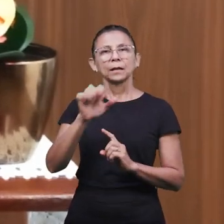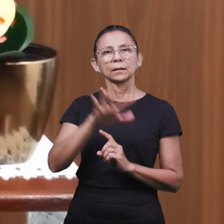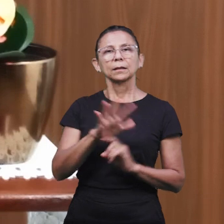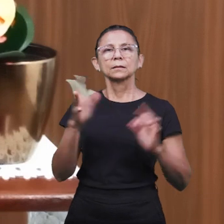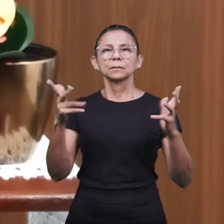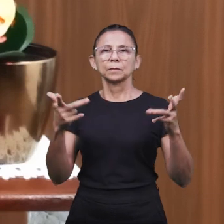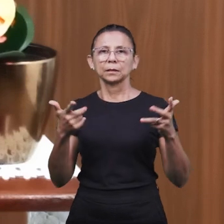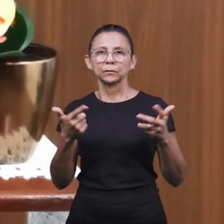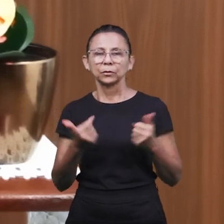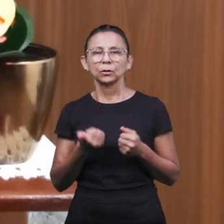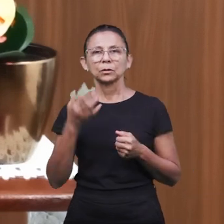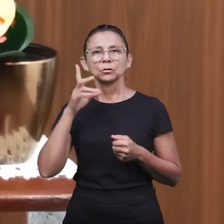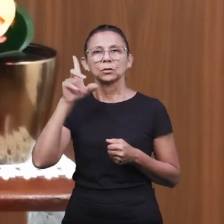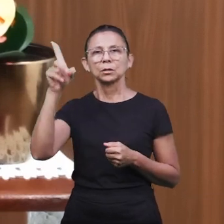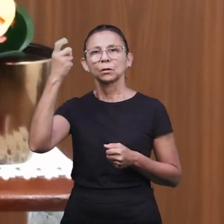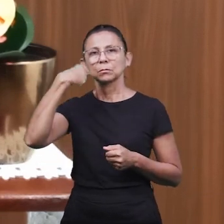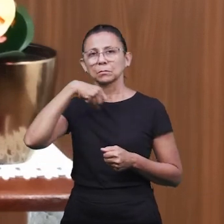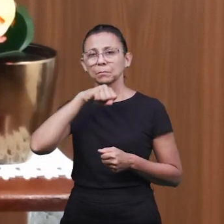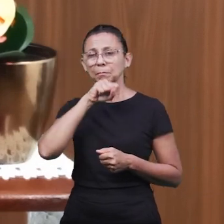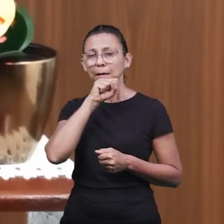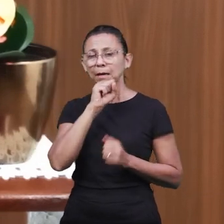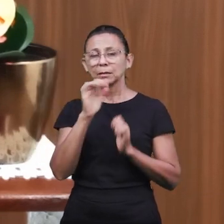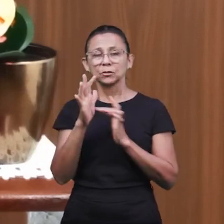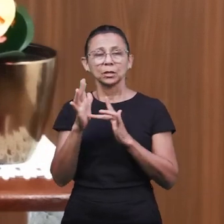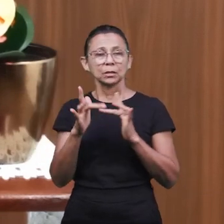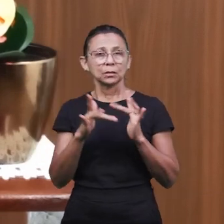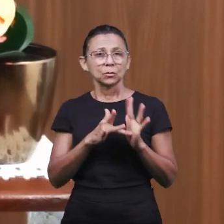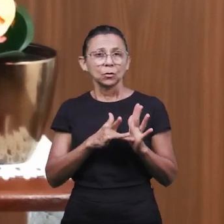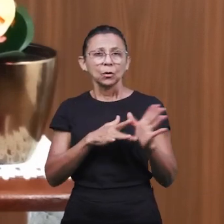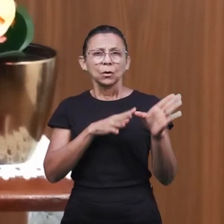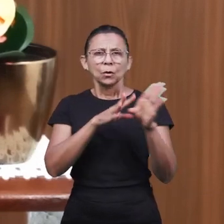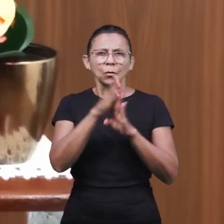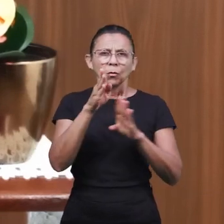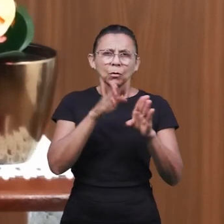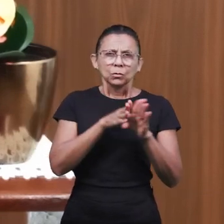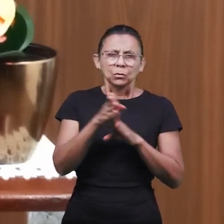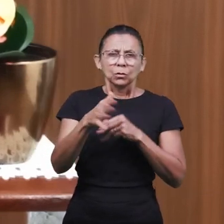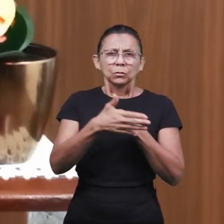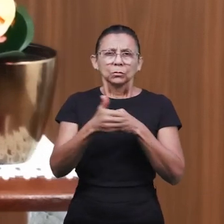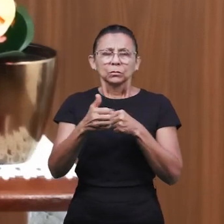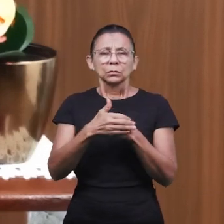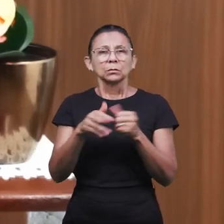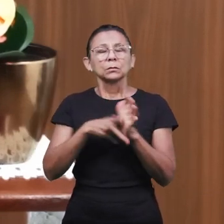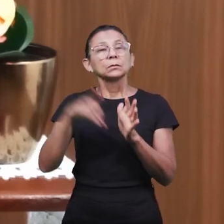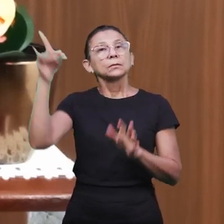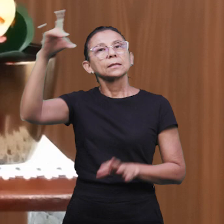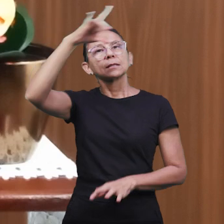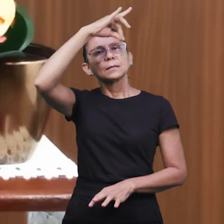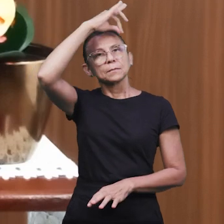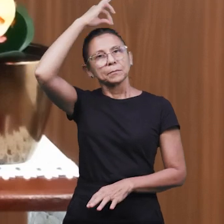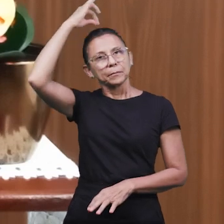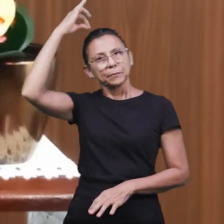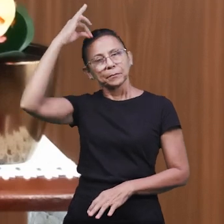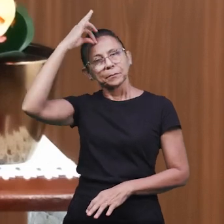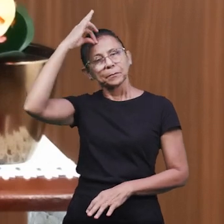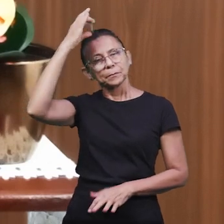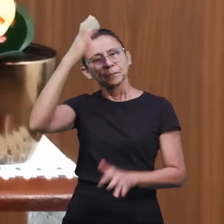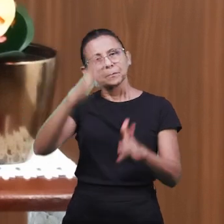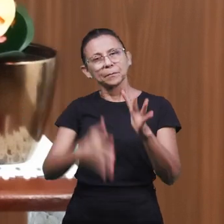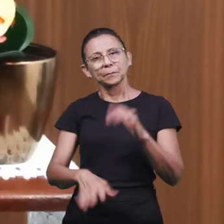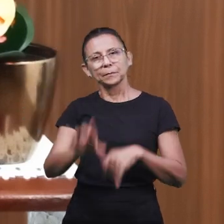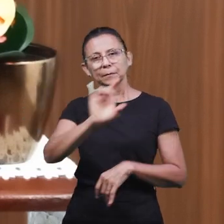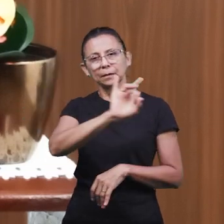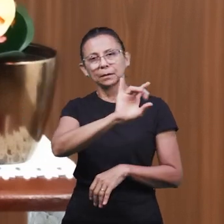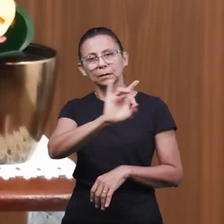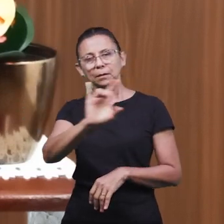graça maravilhosa, salvadora do Senhor Jesus, a instrução, a direção e o consolo do Espírito Santo, seja com cada um de